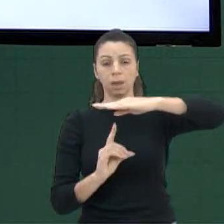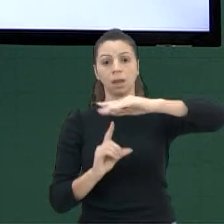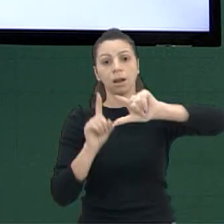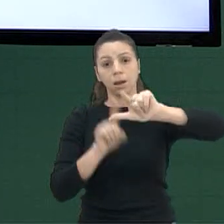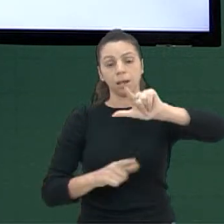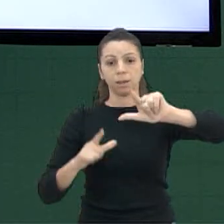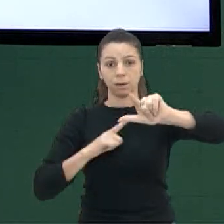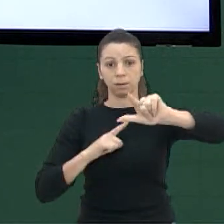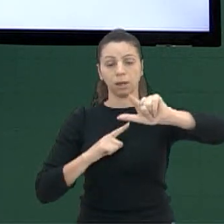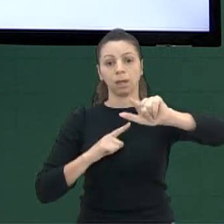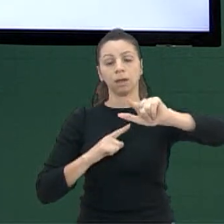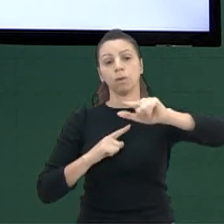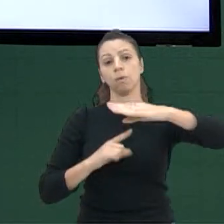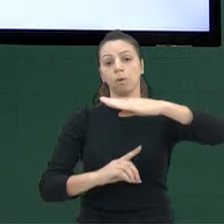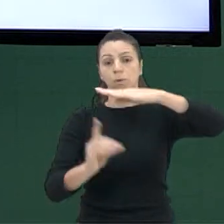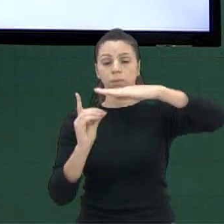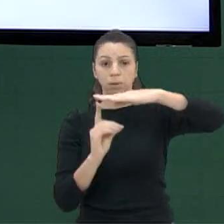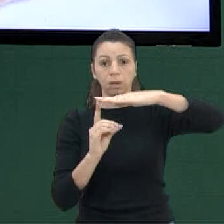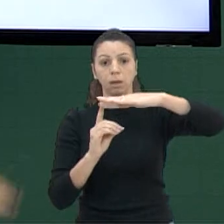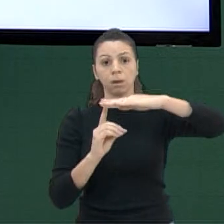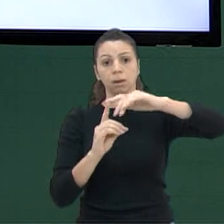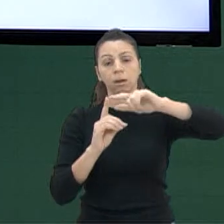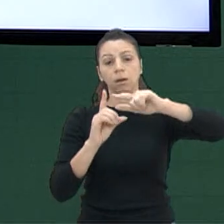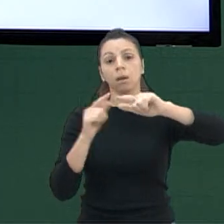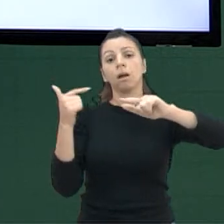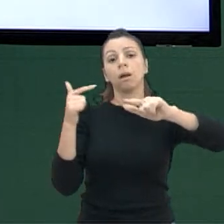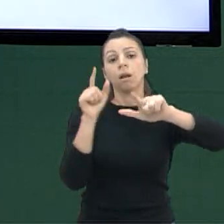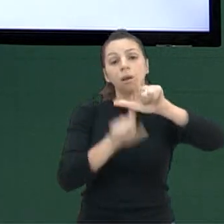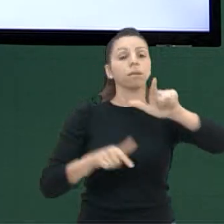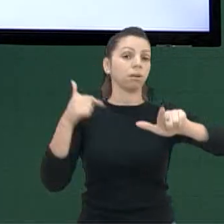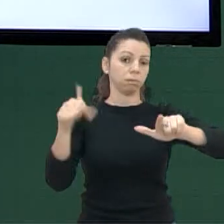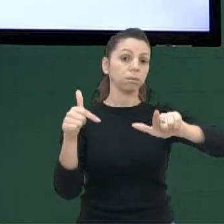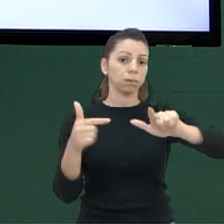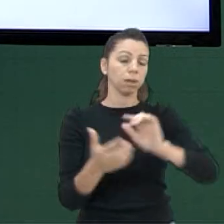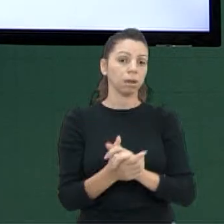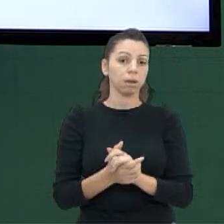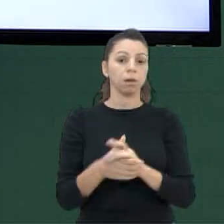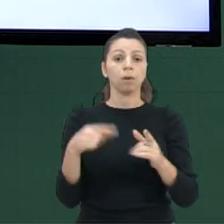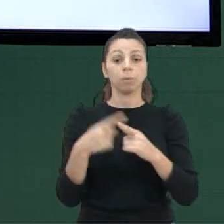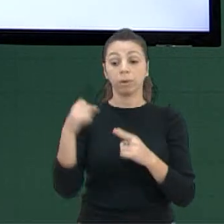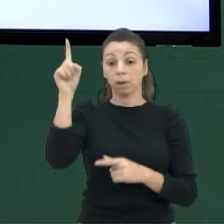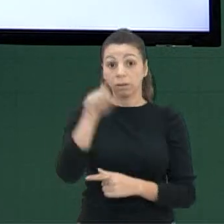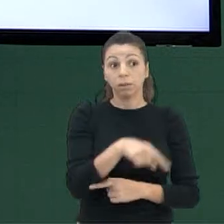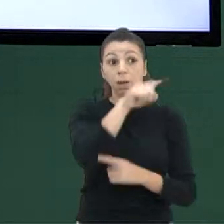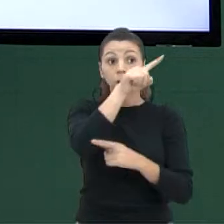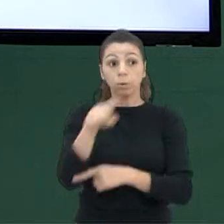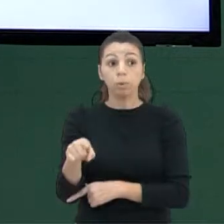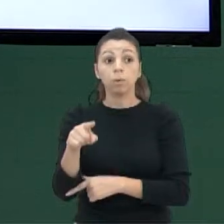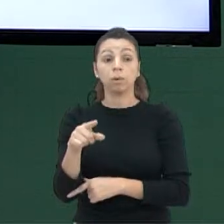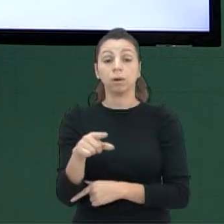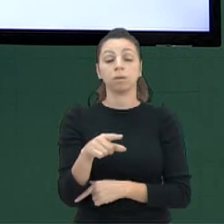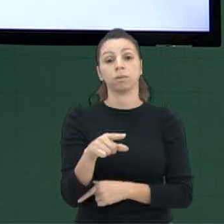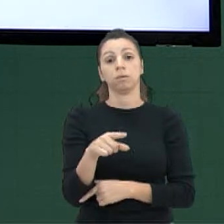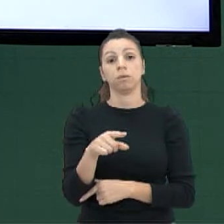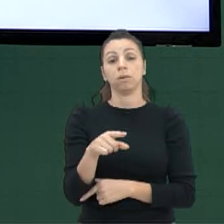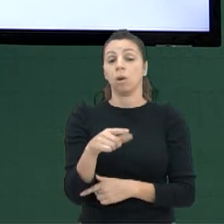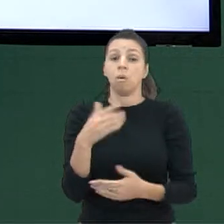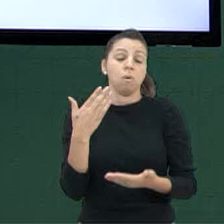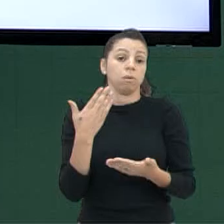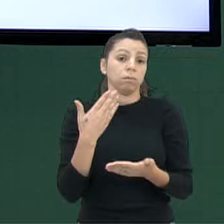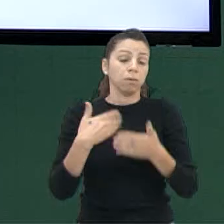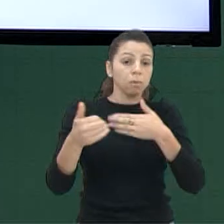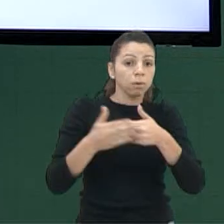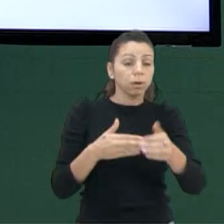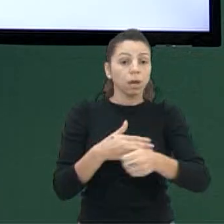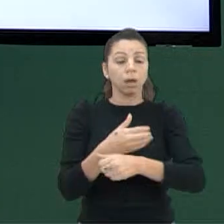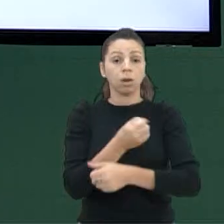sobre x não tem valor numérico para x igual a zero, porque vai anular o meu denominador. Qualquer número dividido por zero